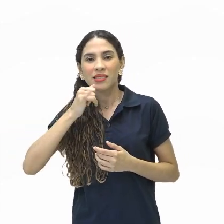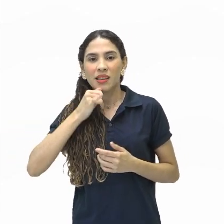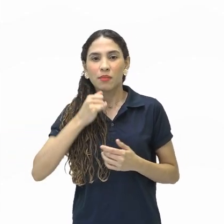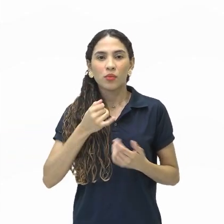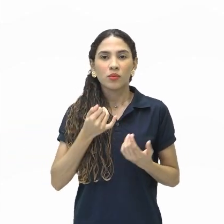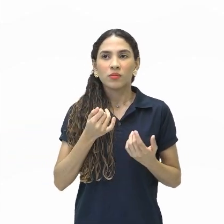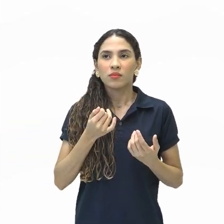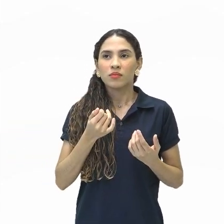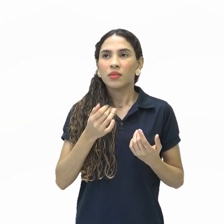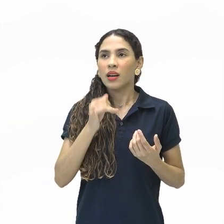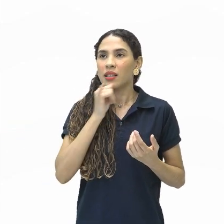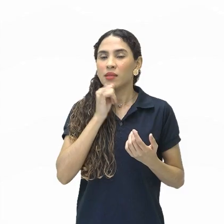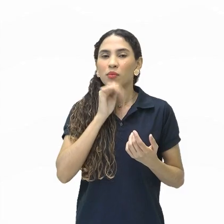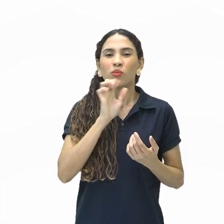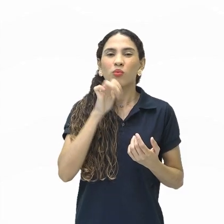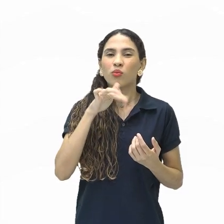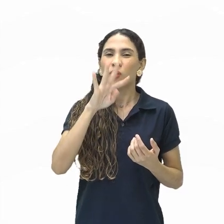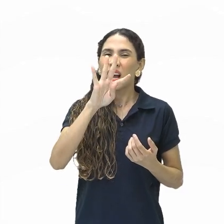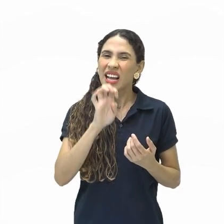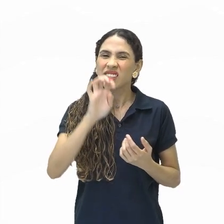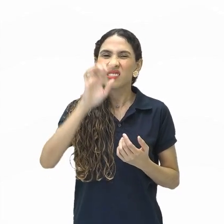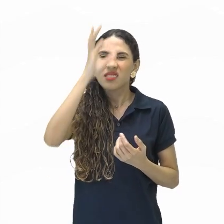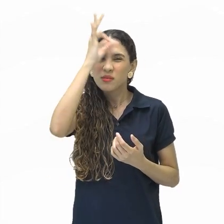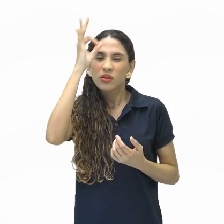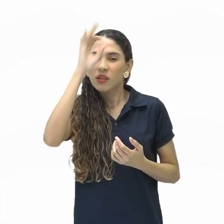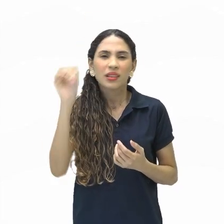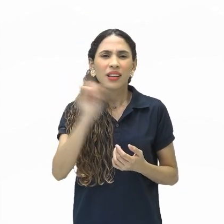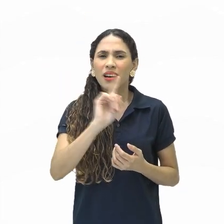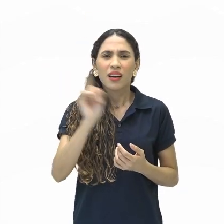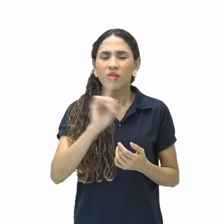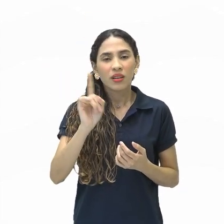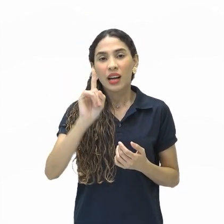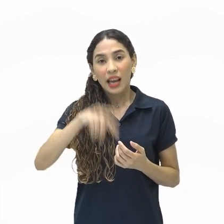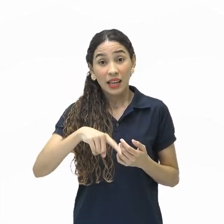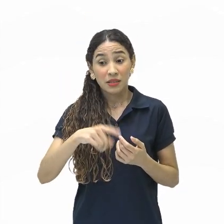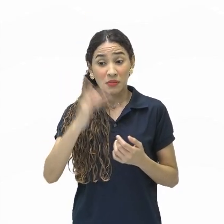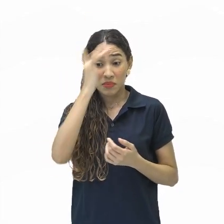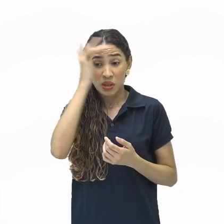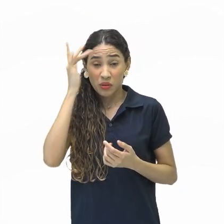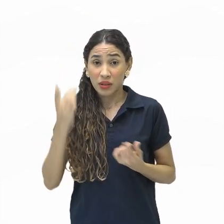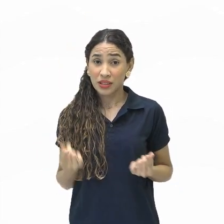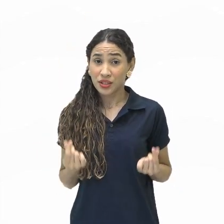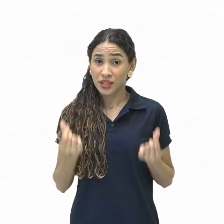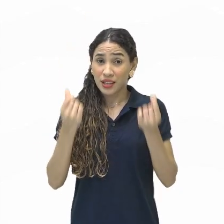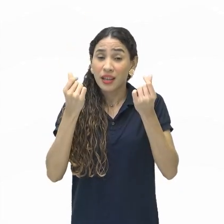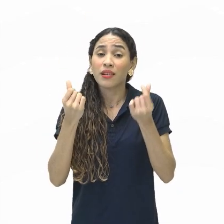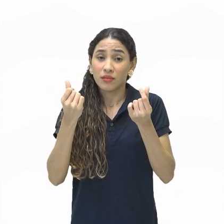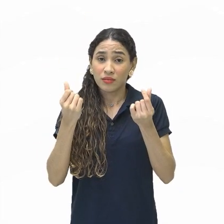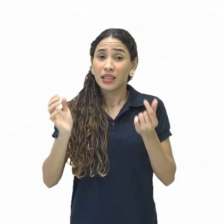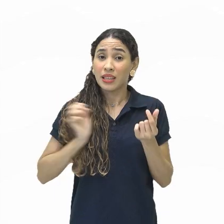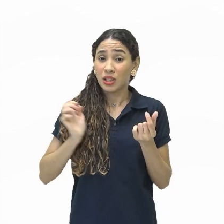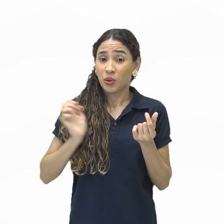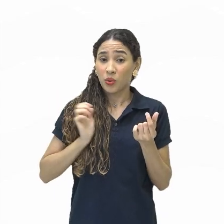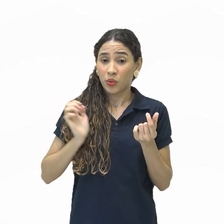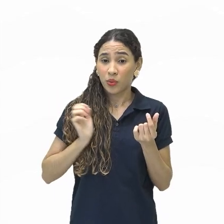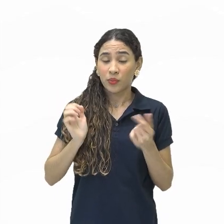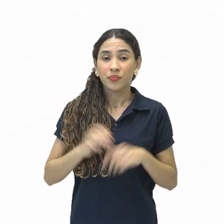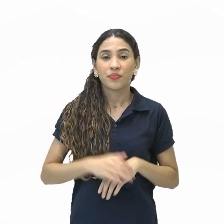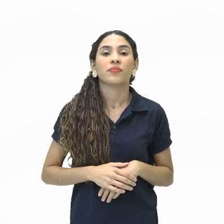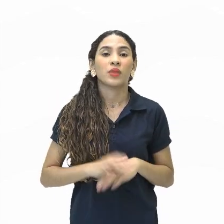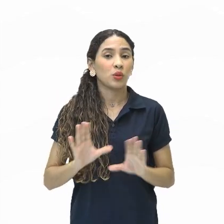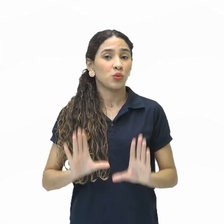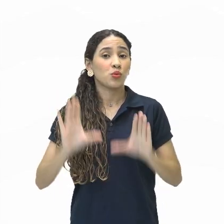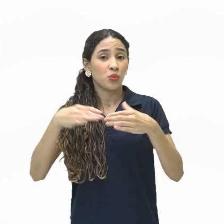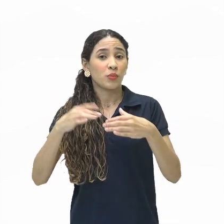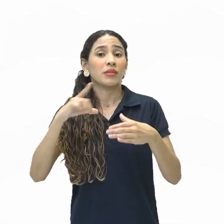ente espiritual, né? Nós estamos falando dos poderosos, dos ricos, né? Dos ricos, de uma